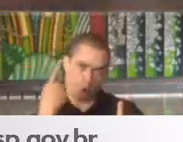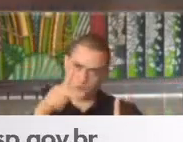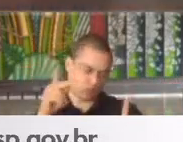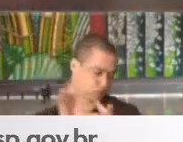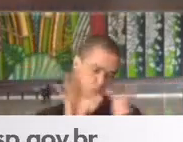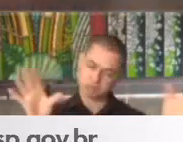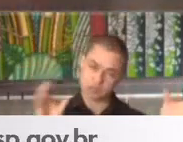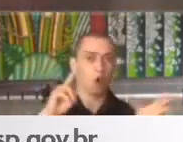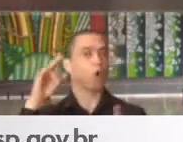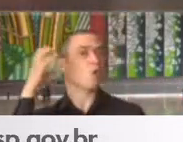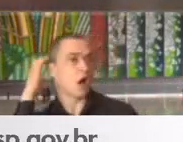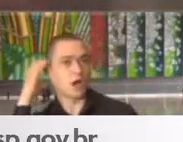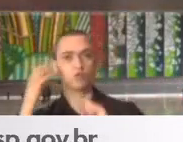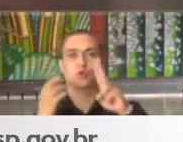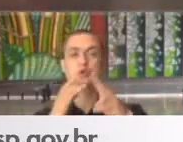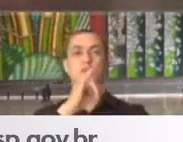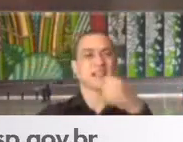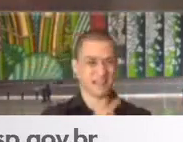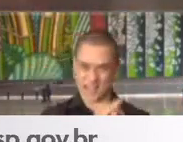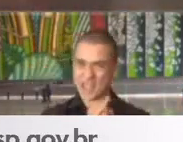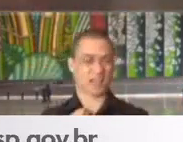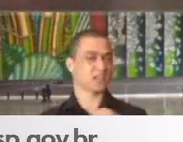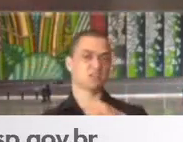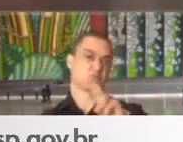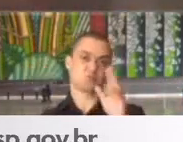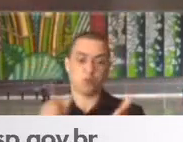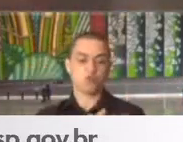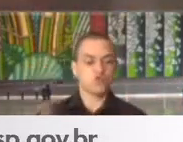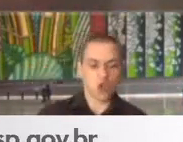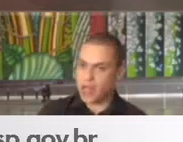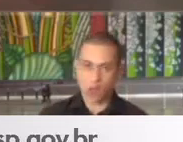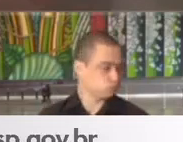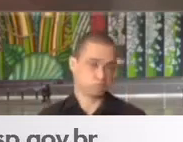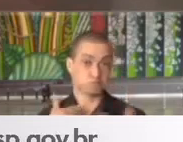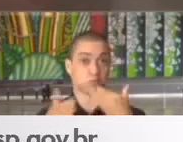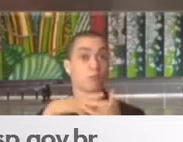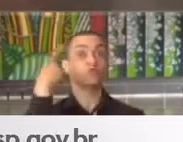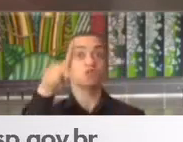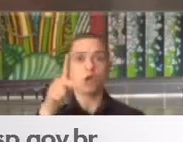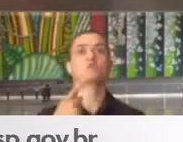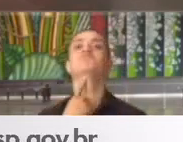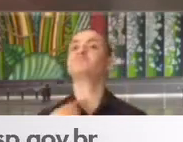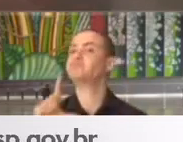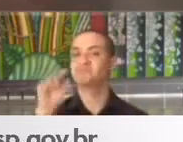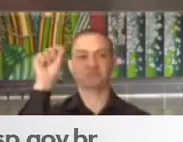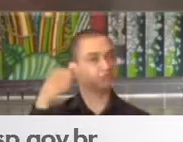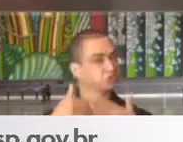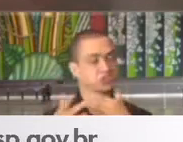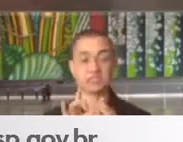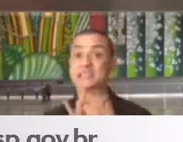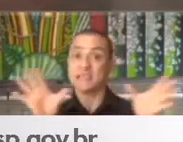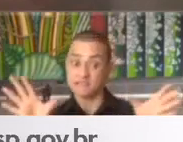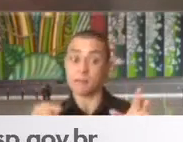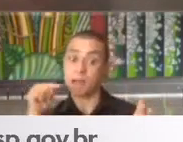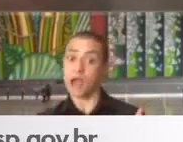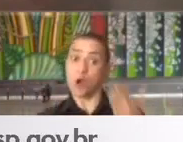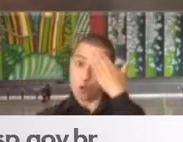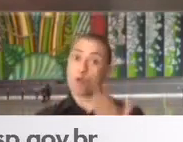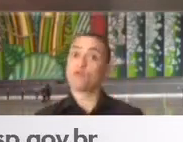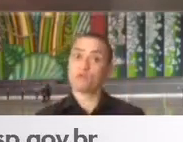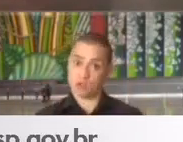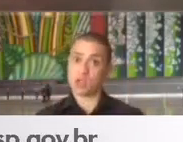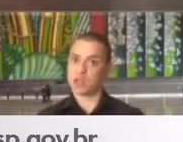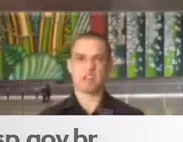televisão, o seu jornal, a sua fonte de informação na internet de veículos de comunicação. Não